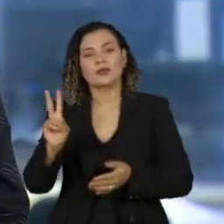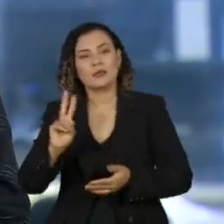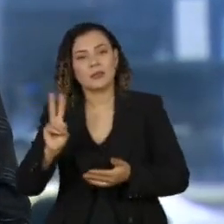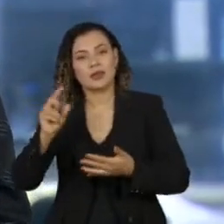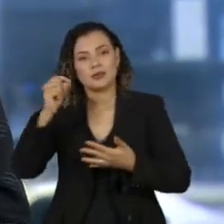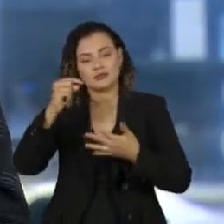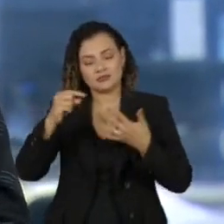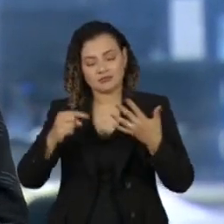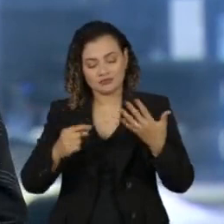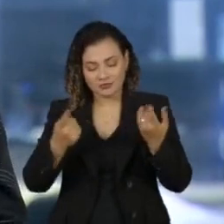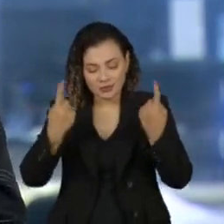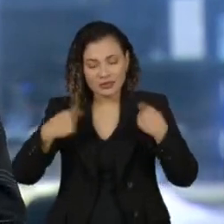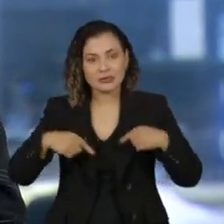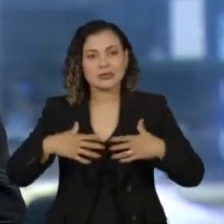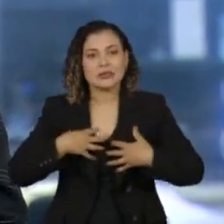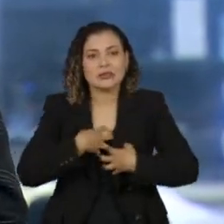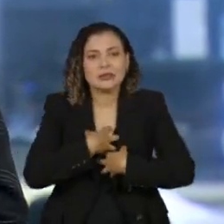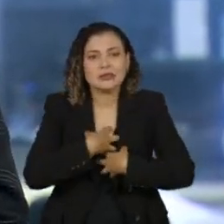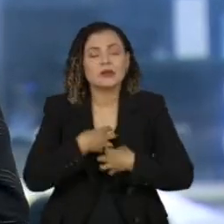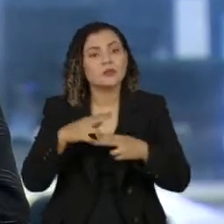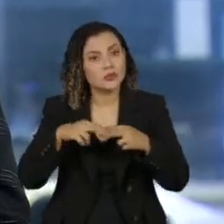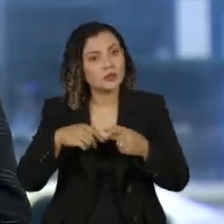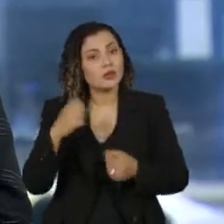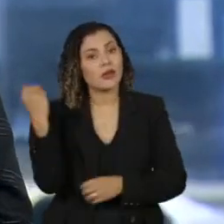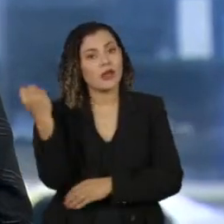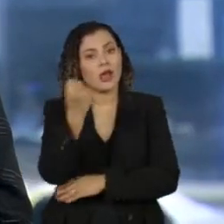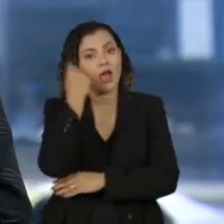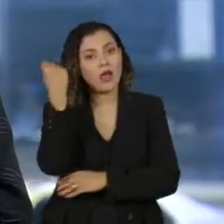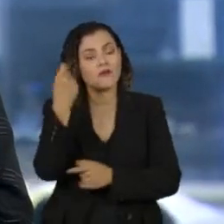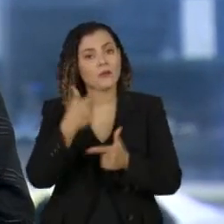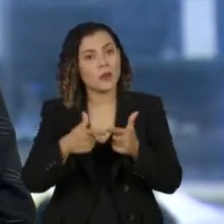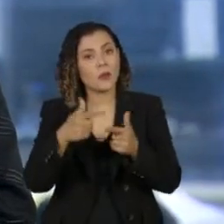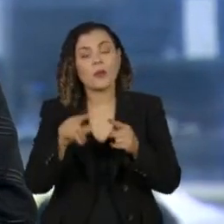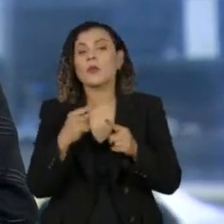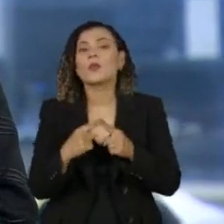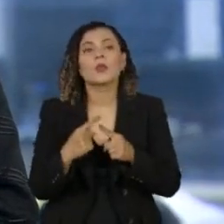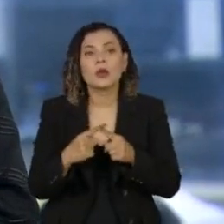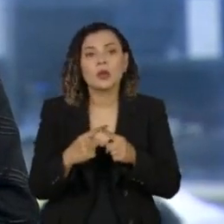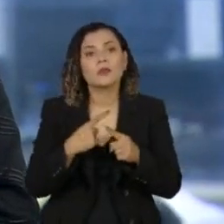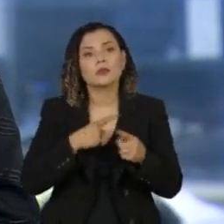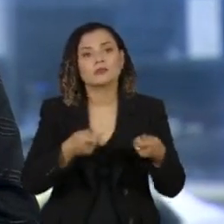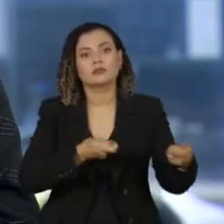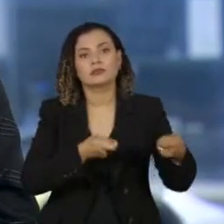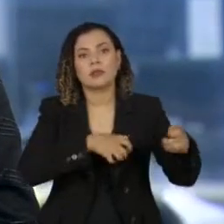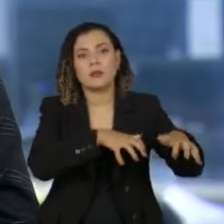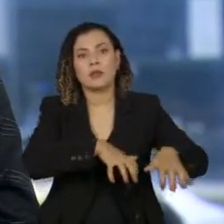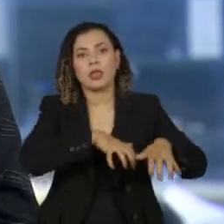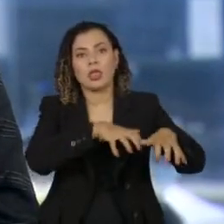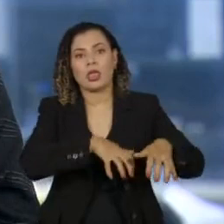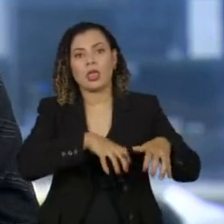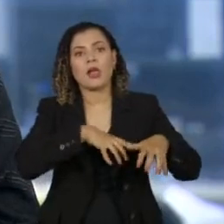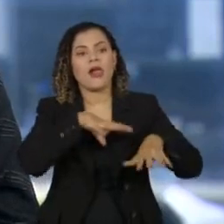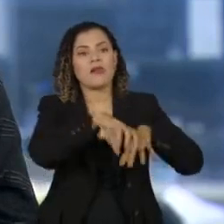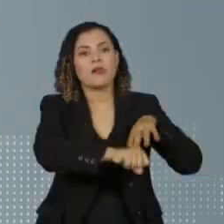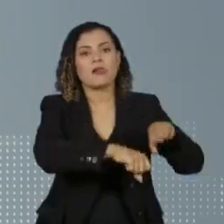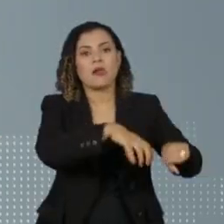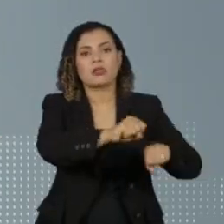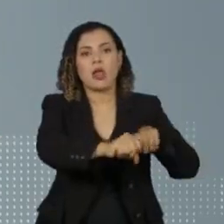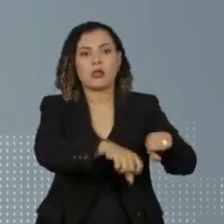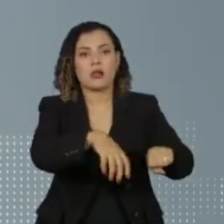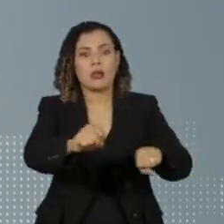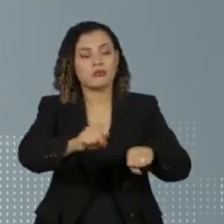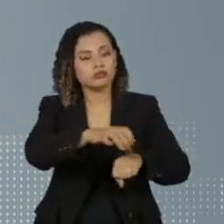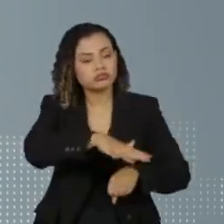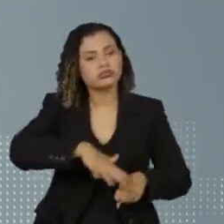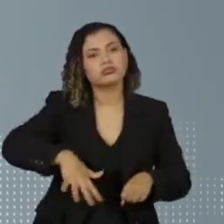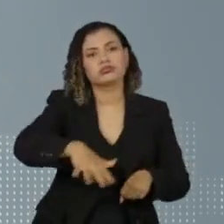uma grave crise humanitária e sanitária por conta do garimpo ilegal e parte desses garimpeiros tem fugido da reserva indígena.